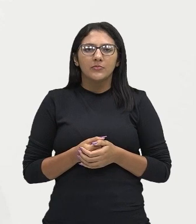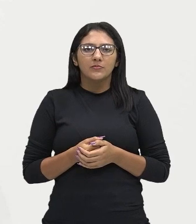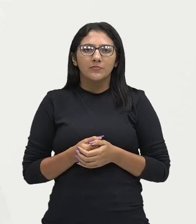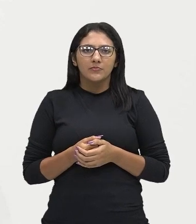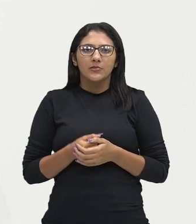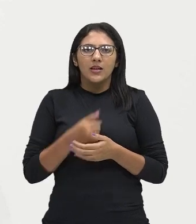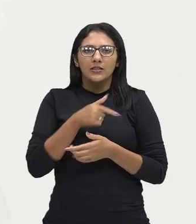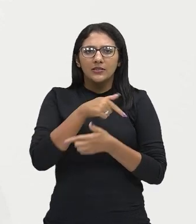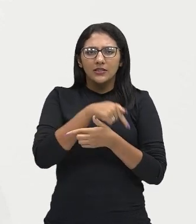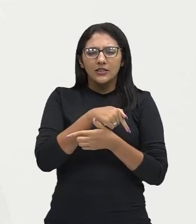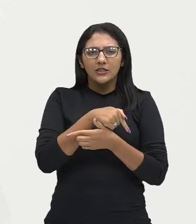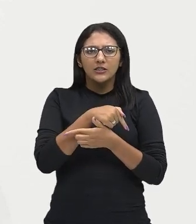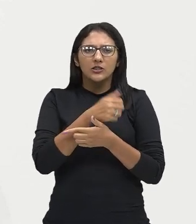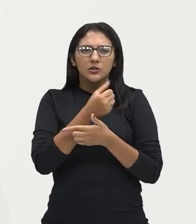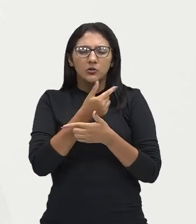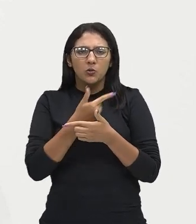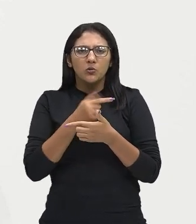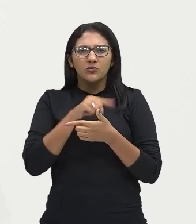quociente?